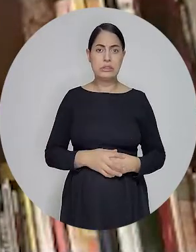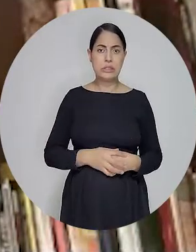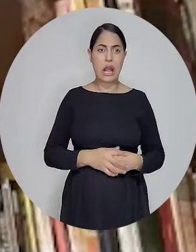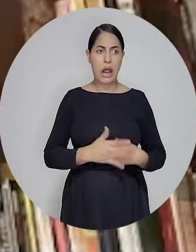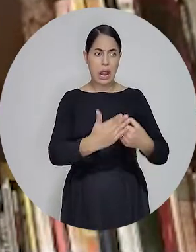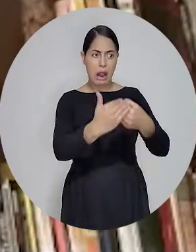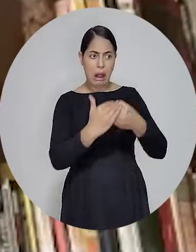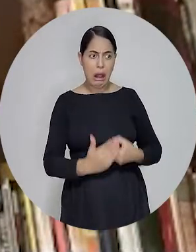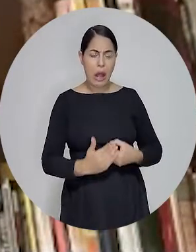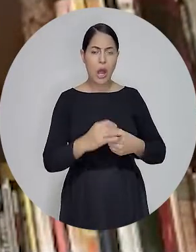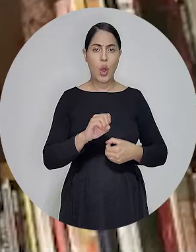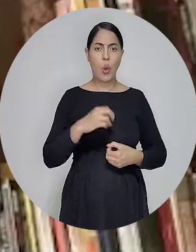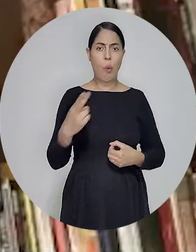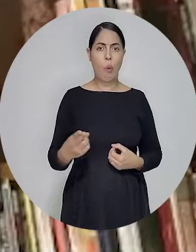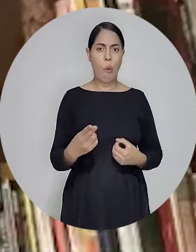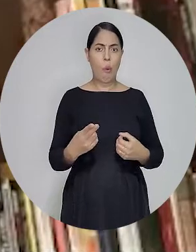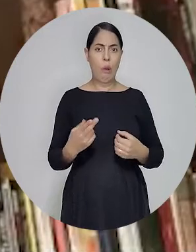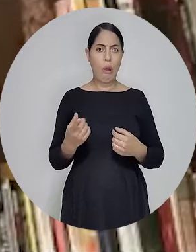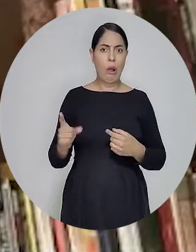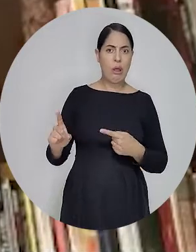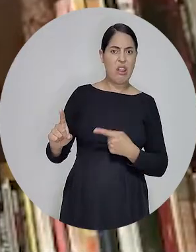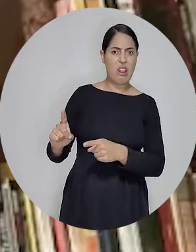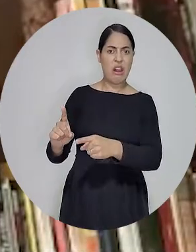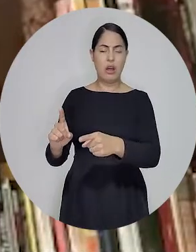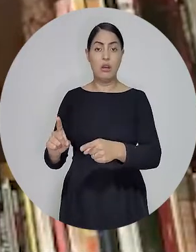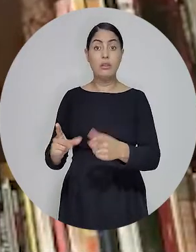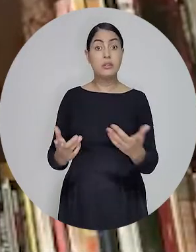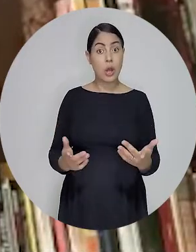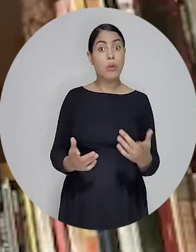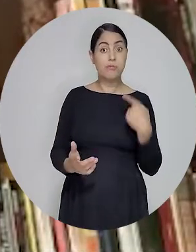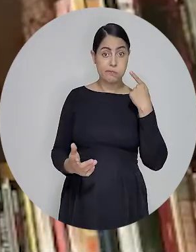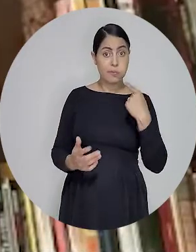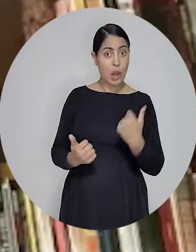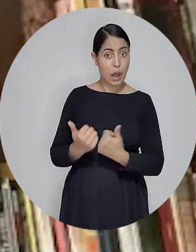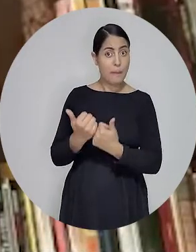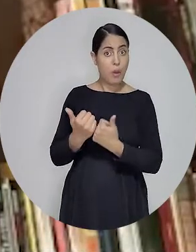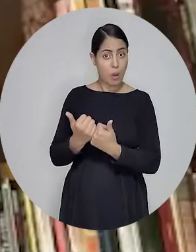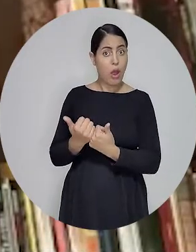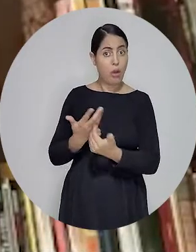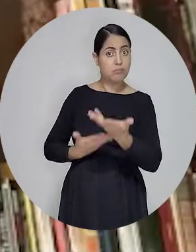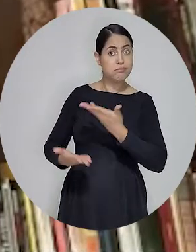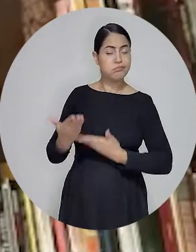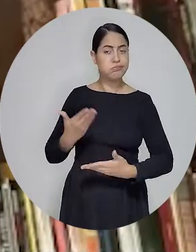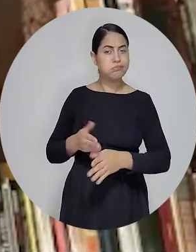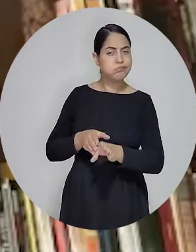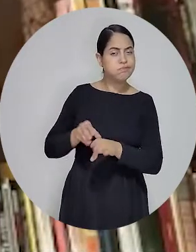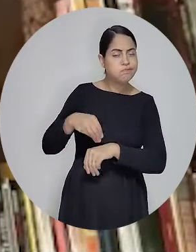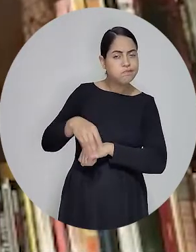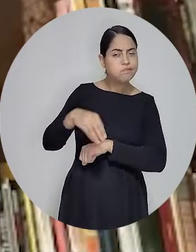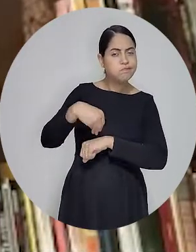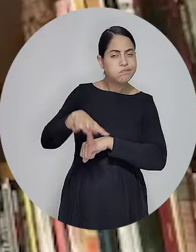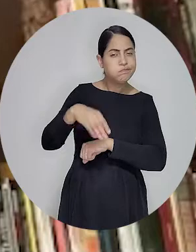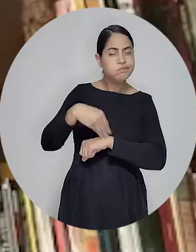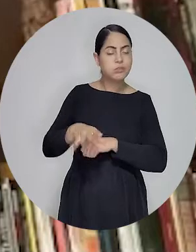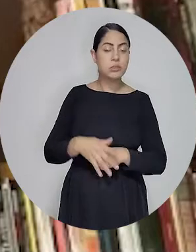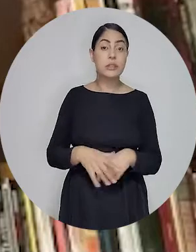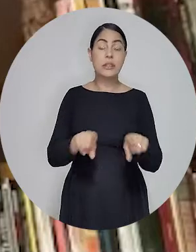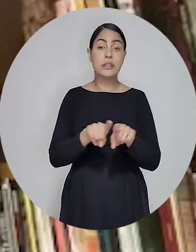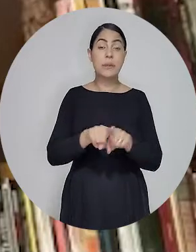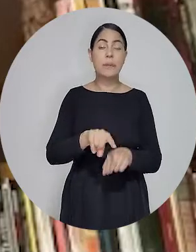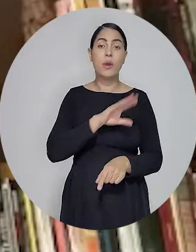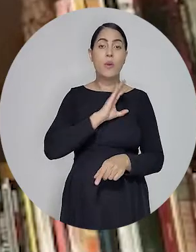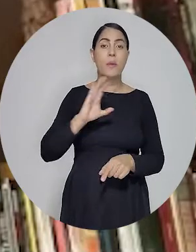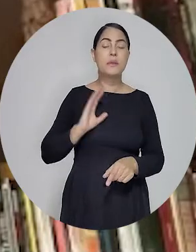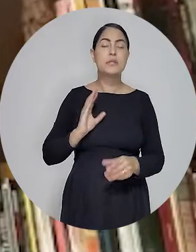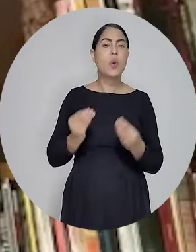sejam perseguidos, que sejam intimidados. Além disso, a comissão vai estudar projetos de